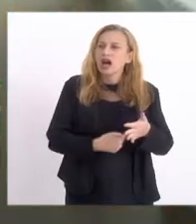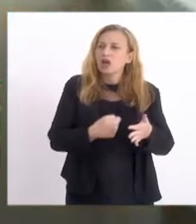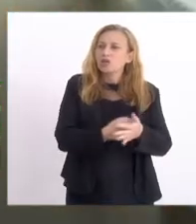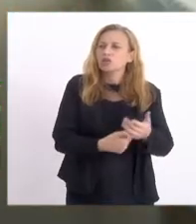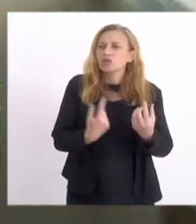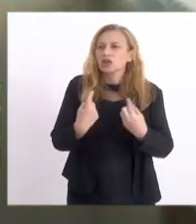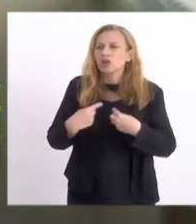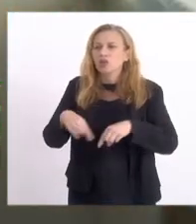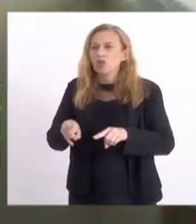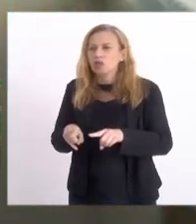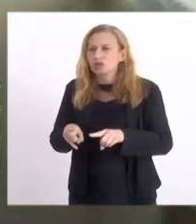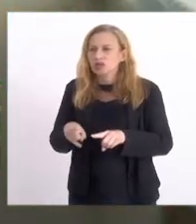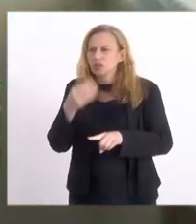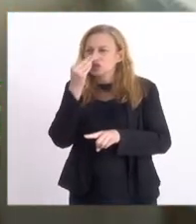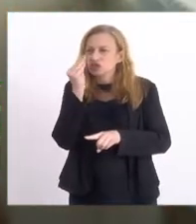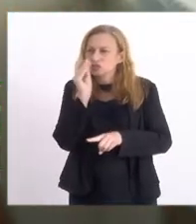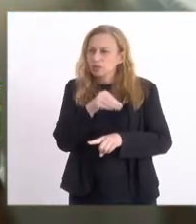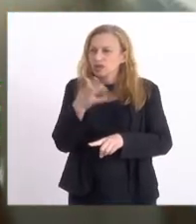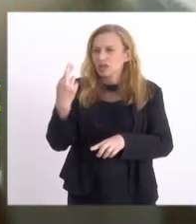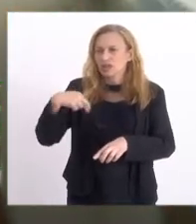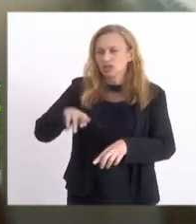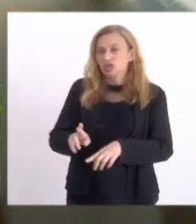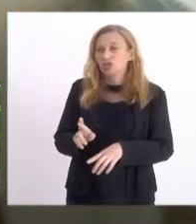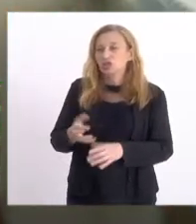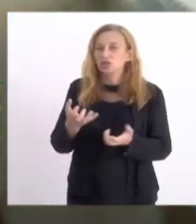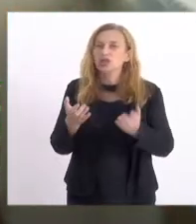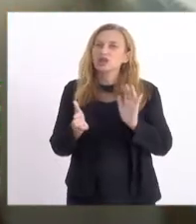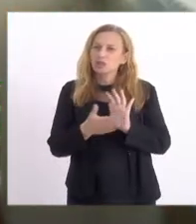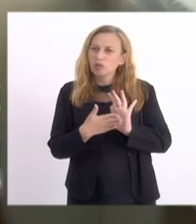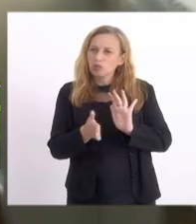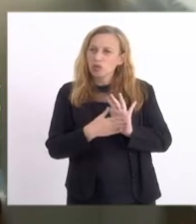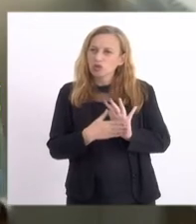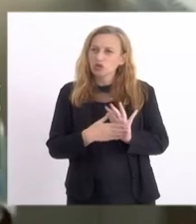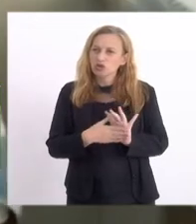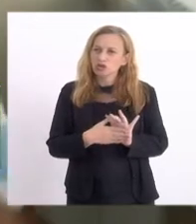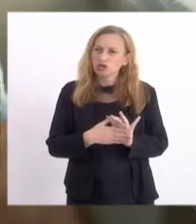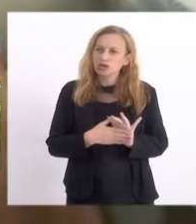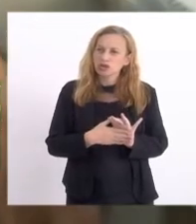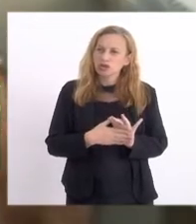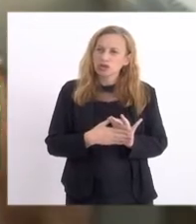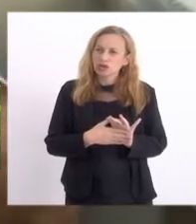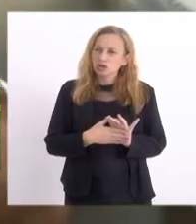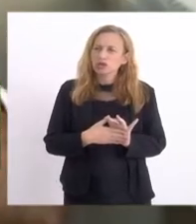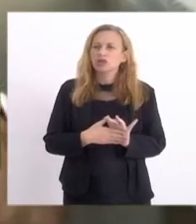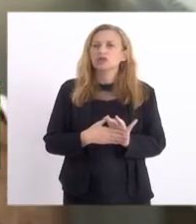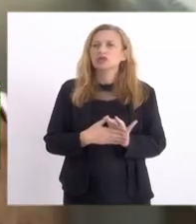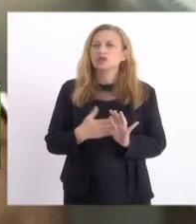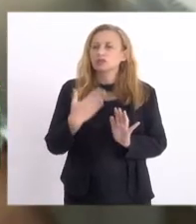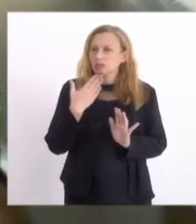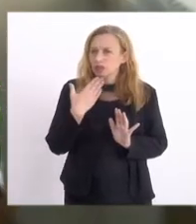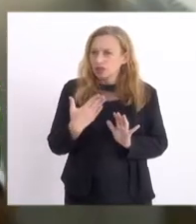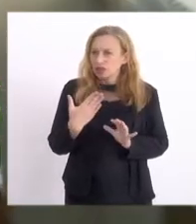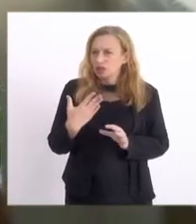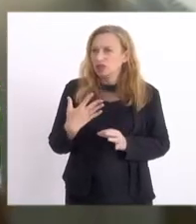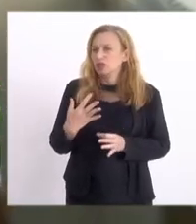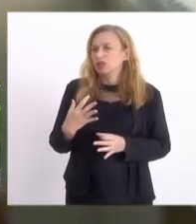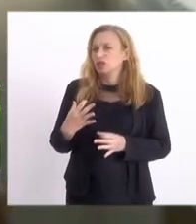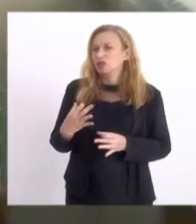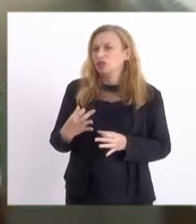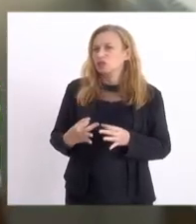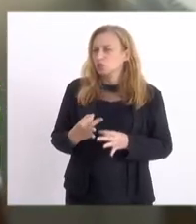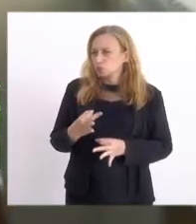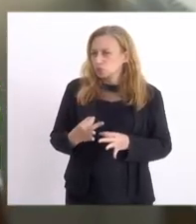religiosa. Então, eu queria propor o parecer da juridicidade, como Vossa